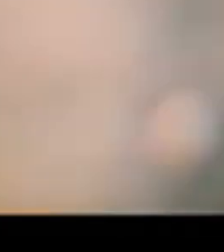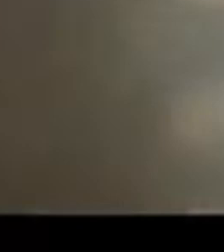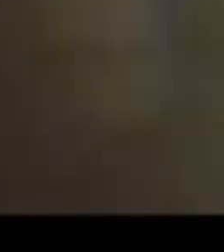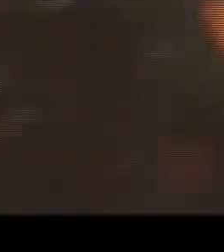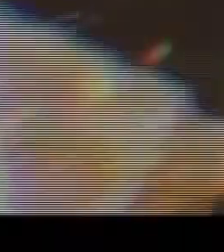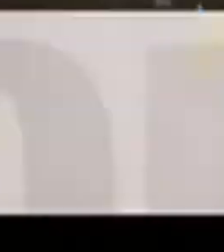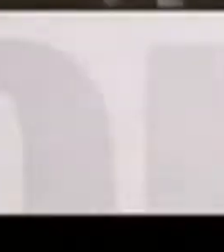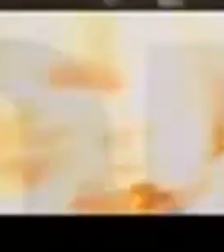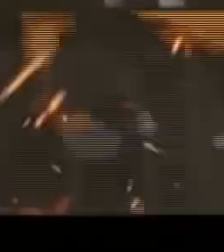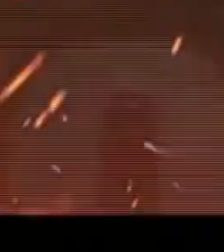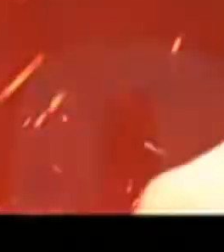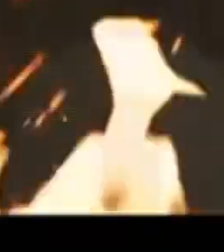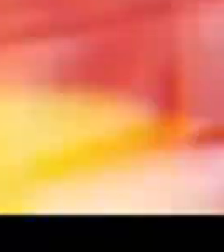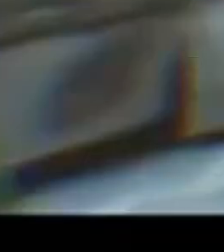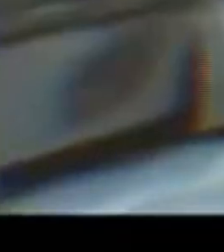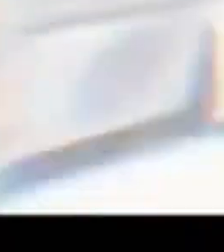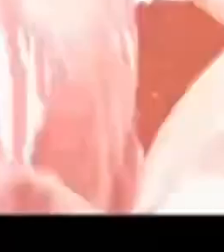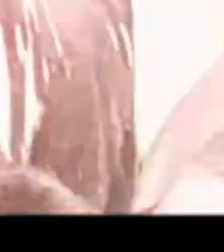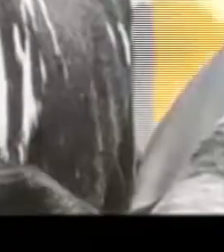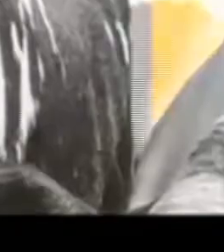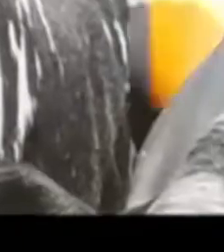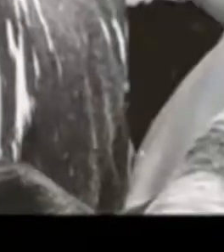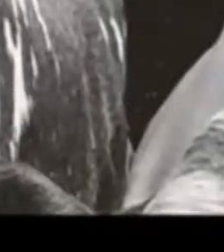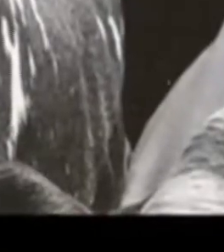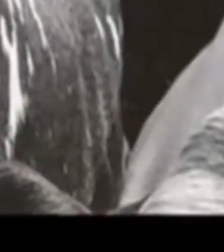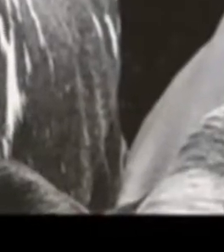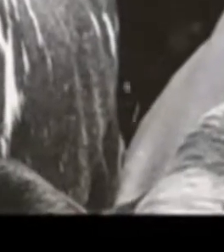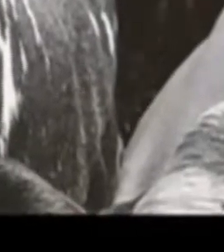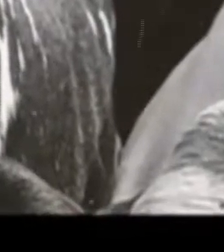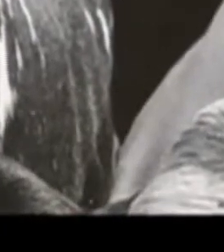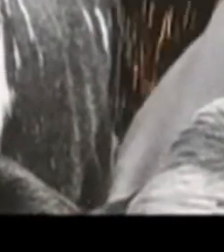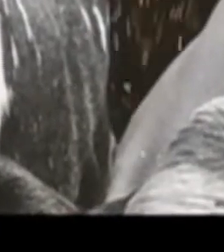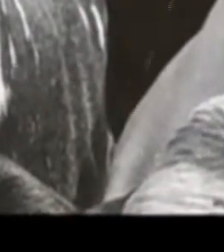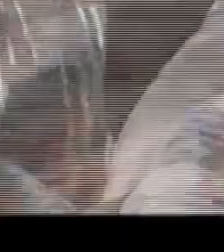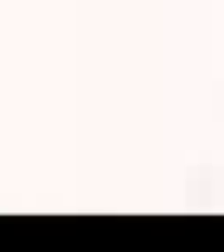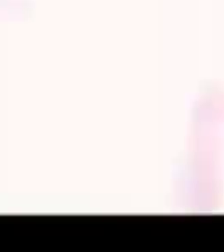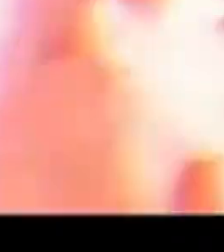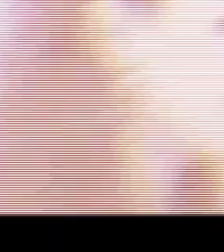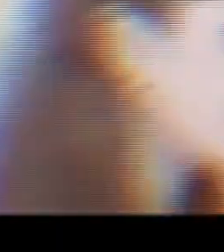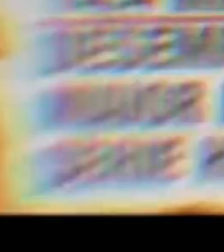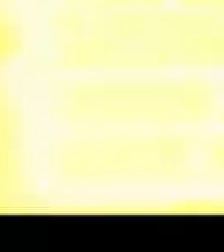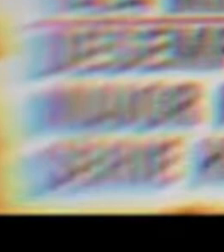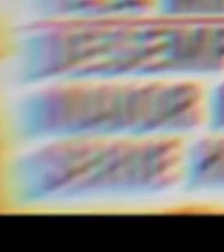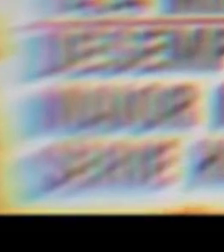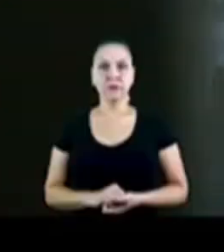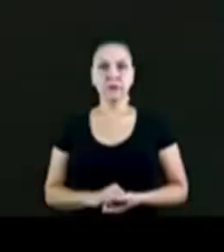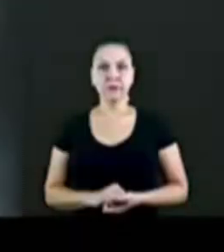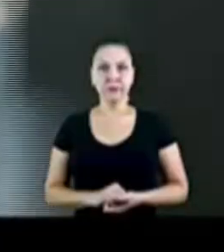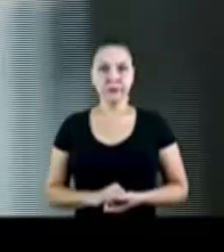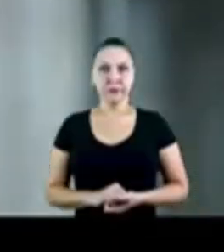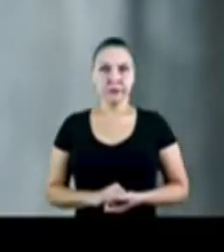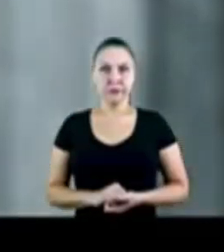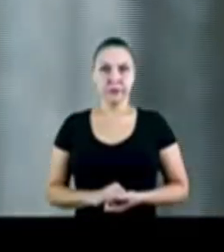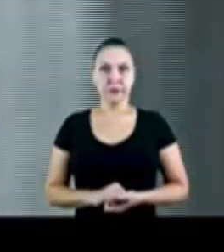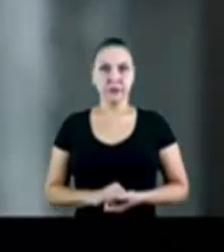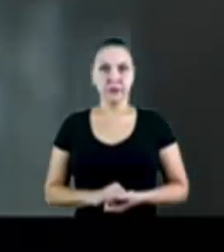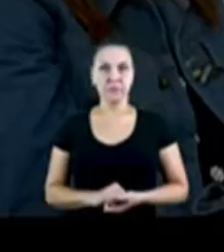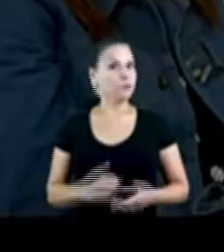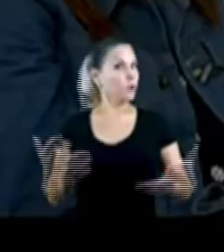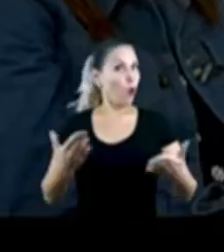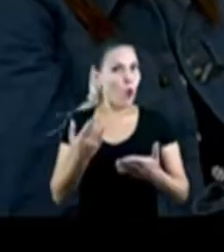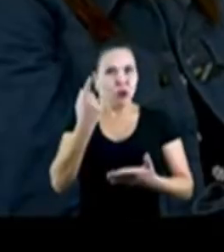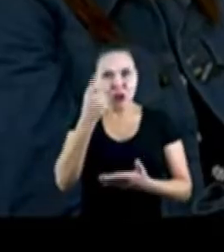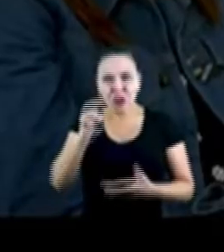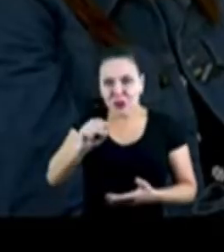para a câmara dos deputados realizadas em 2018 siglas com mais de 20 deputadas